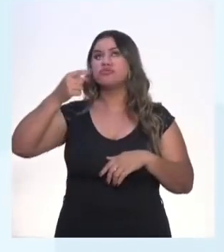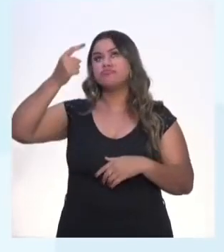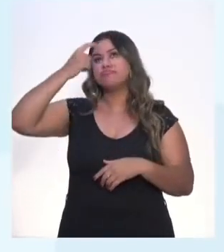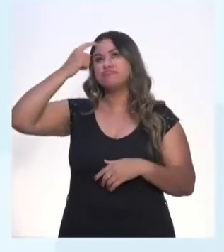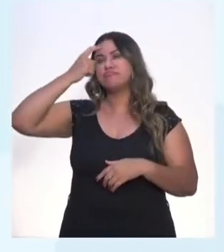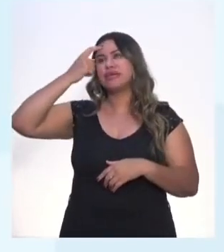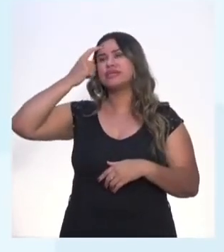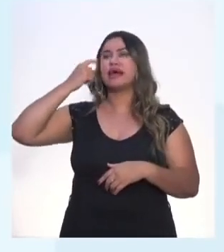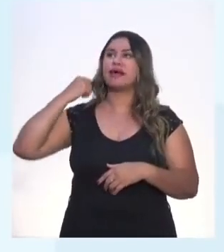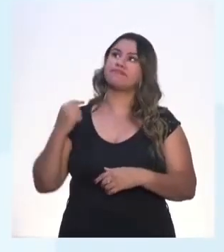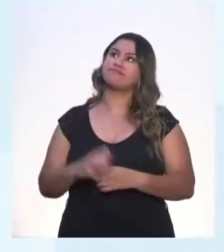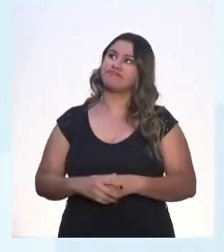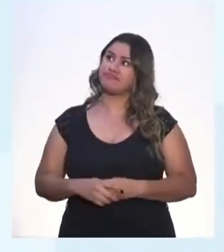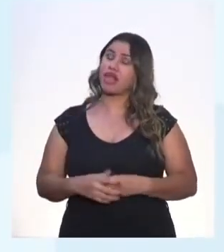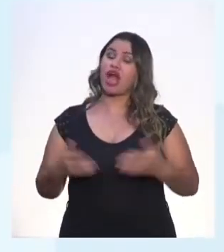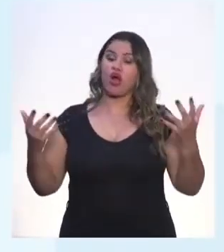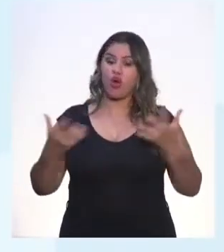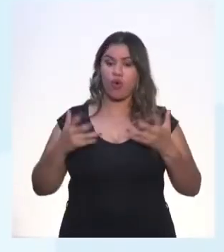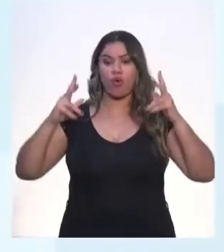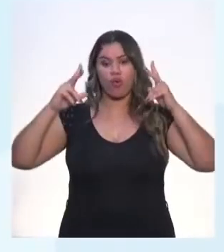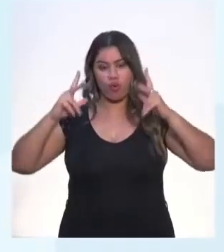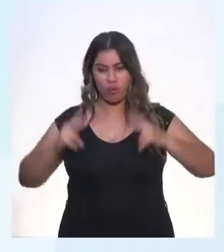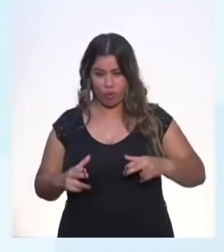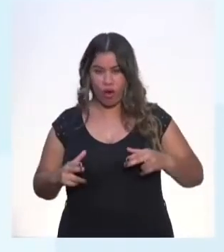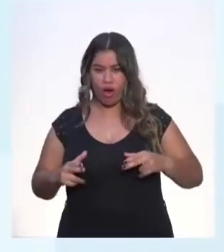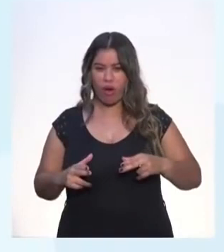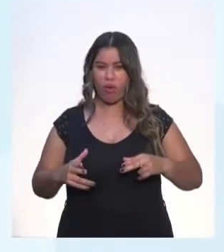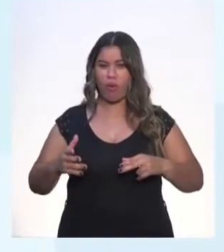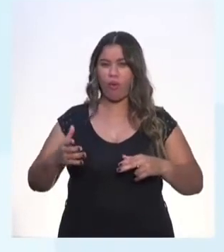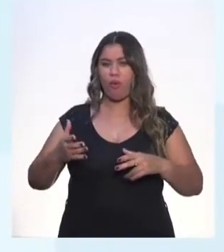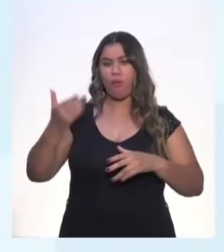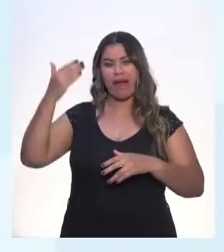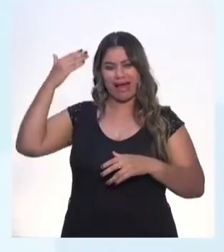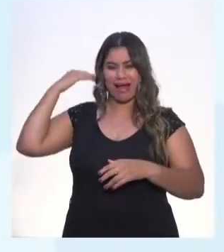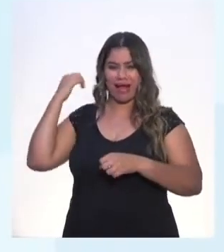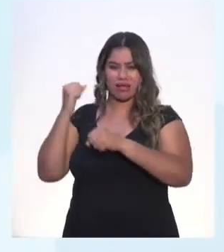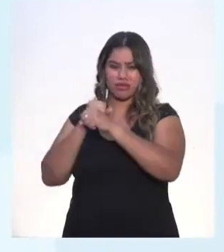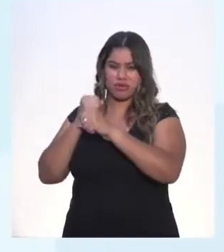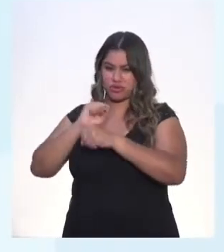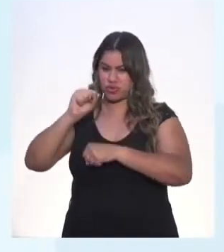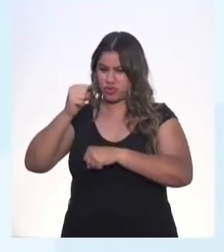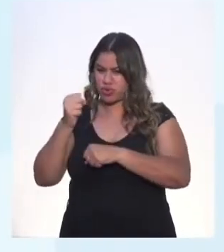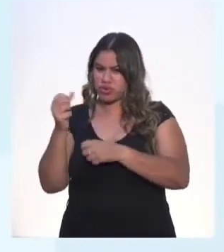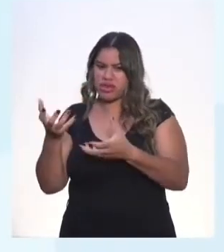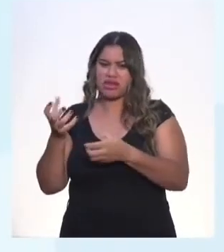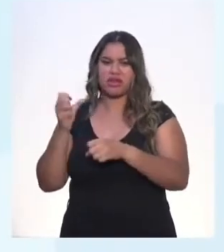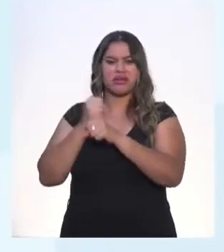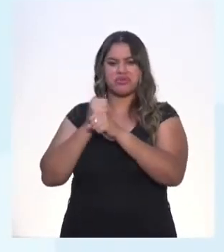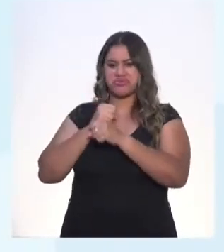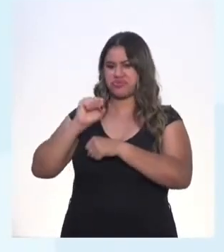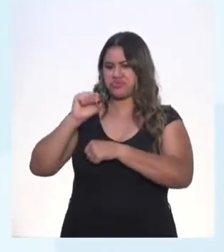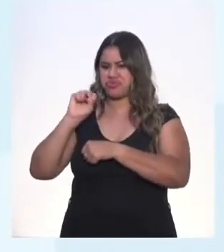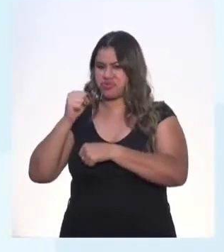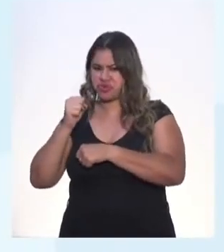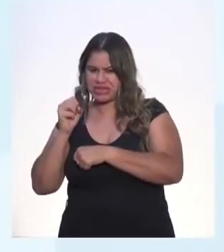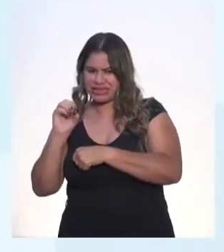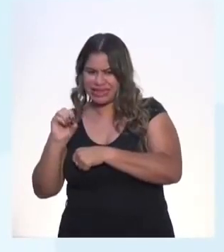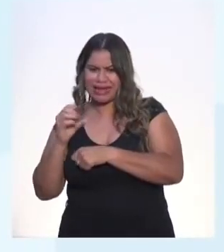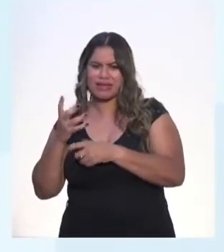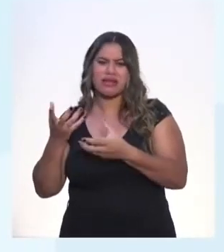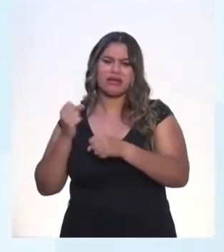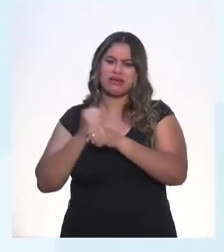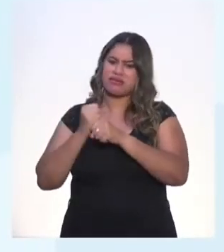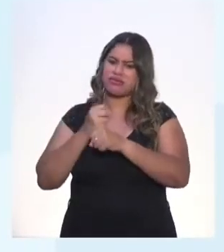dizer que hoje nós estamos igualzinho aos anos 80, né, aos anos 60, aos anos 20, né,